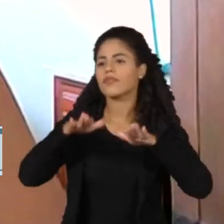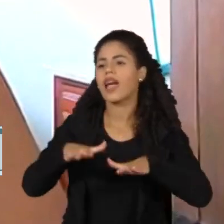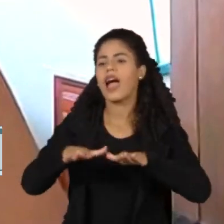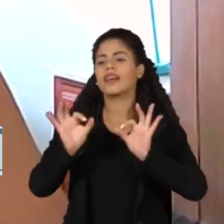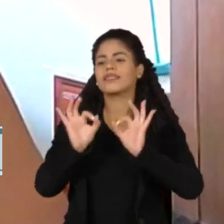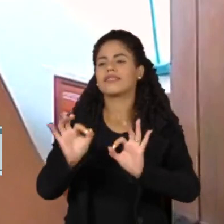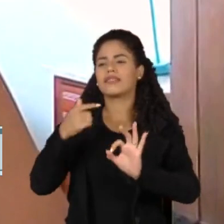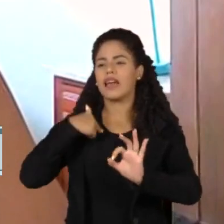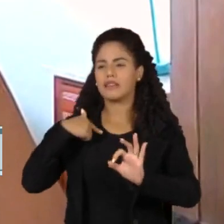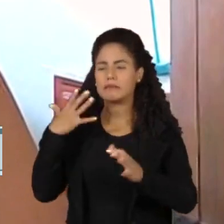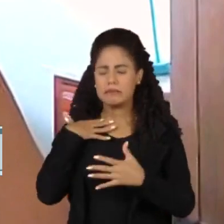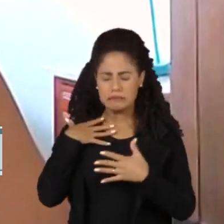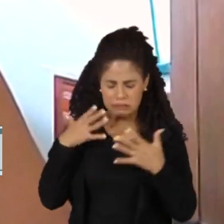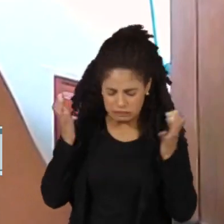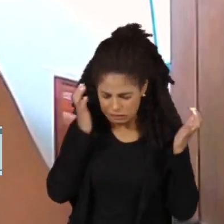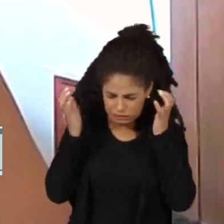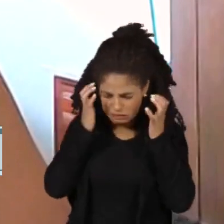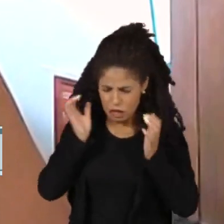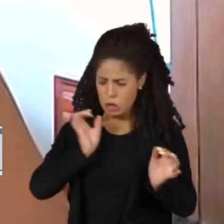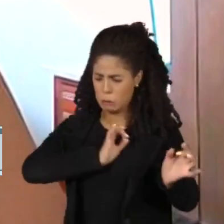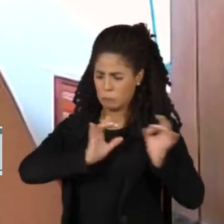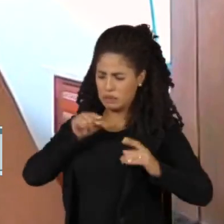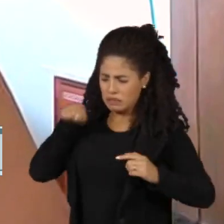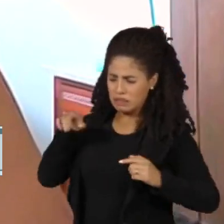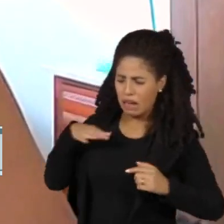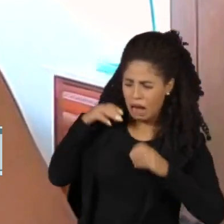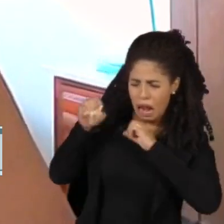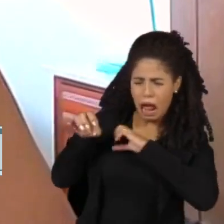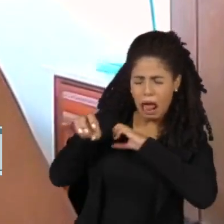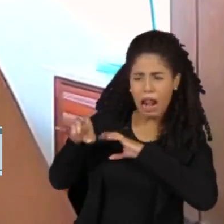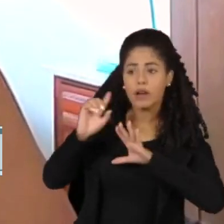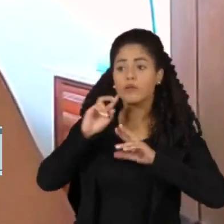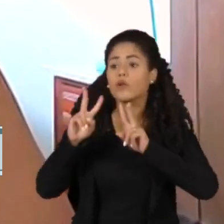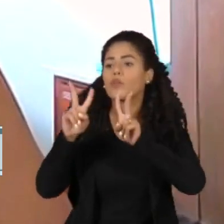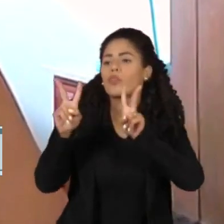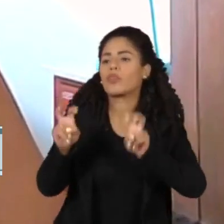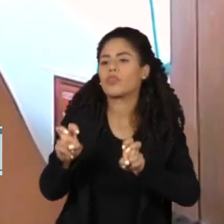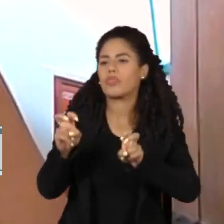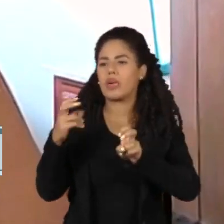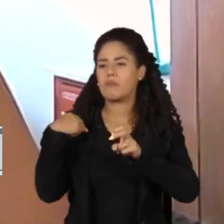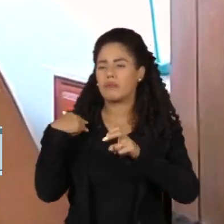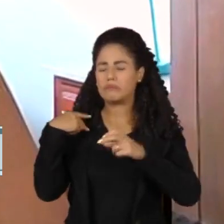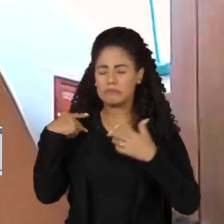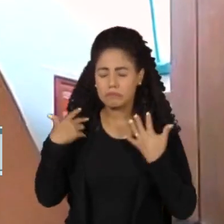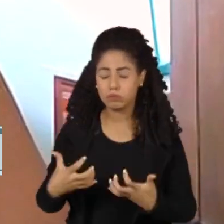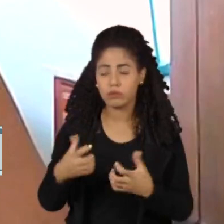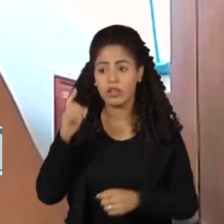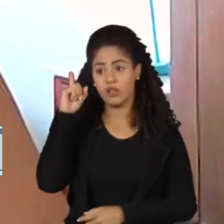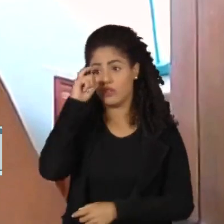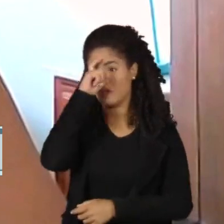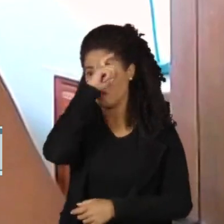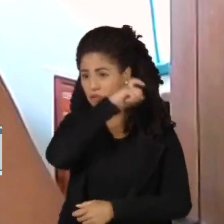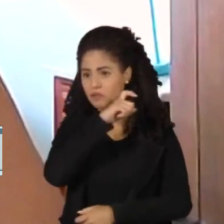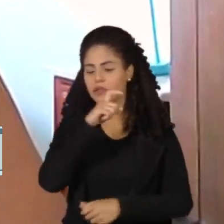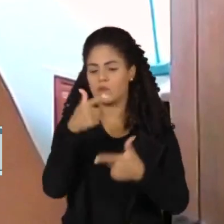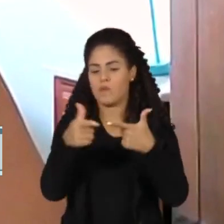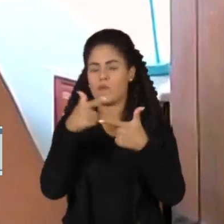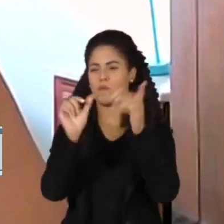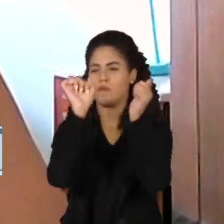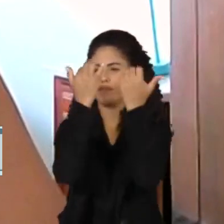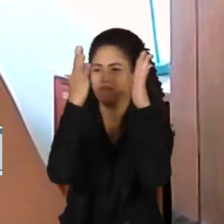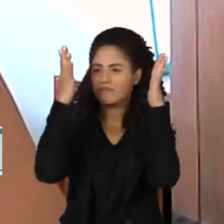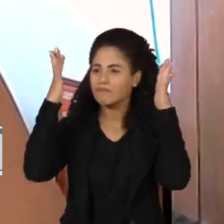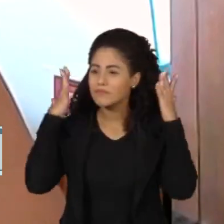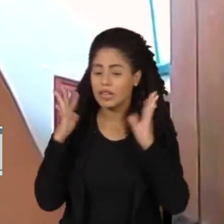certa fobia, nas crianças, quando a gente fala de temas muito pesados, como as questões ambientais